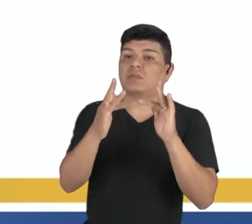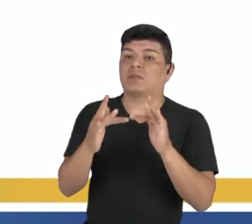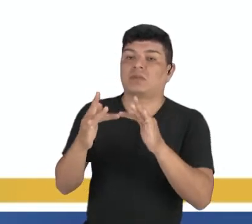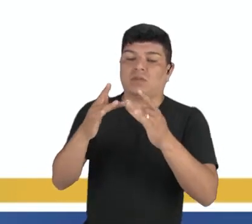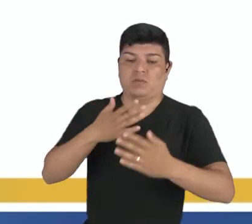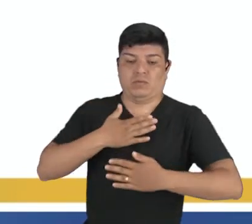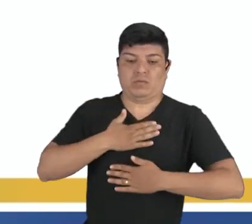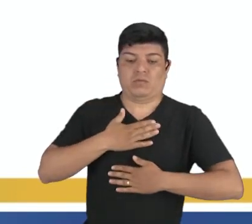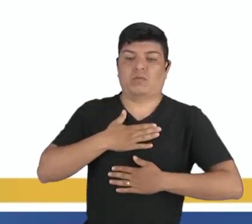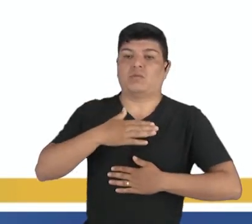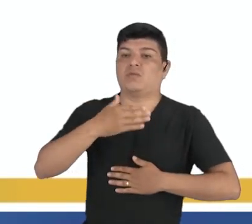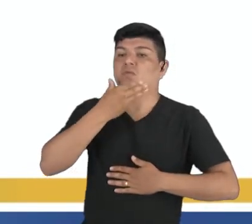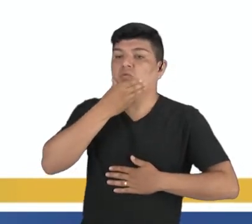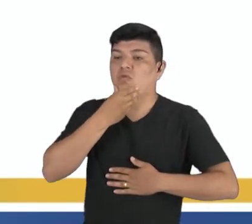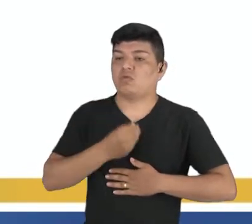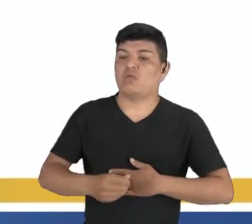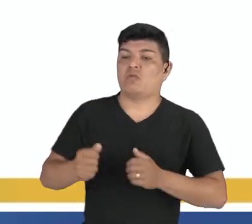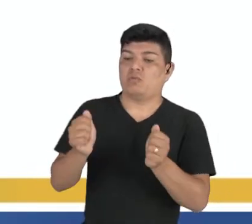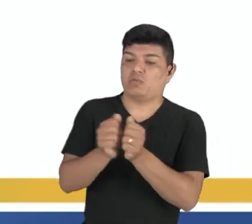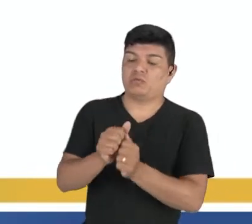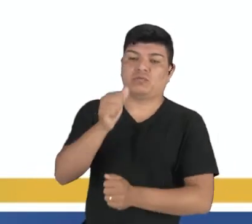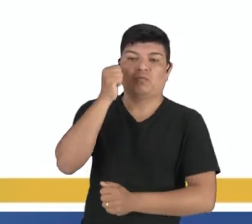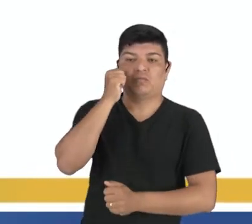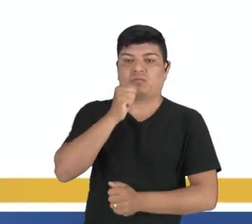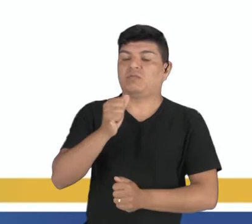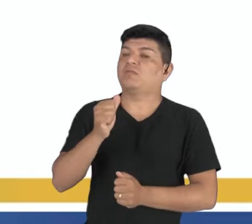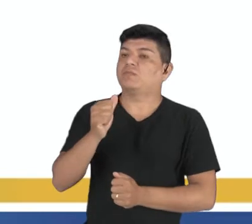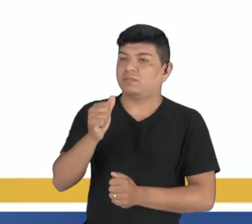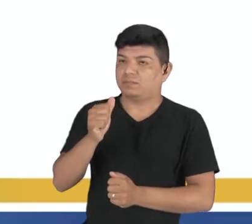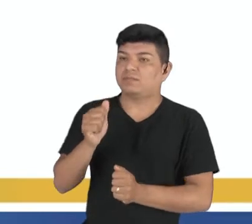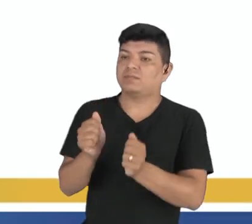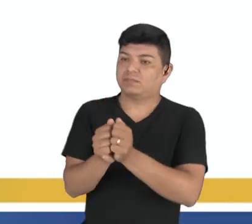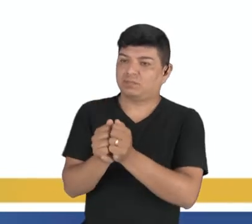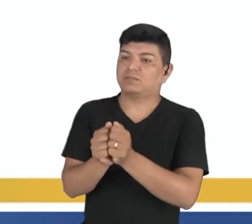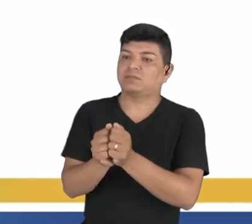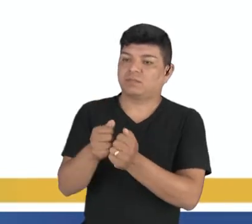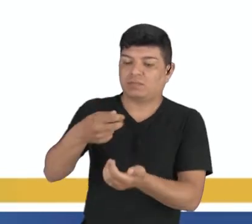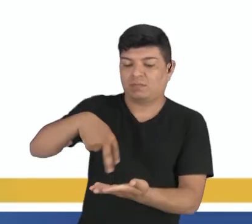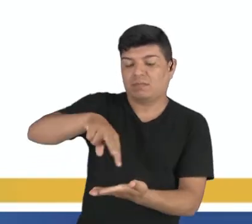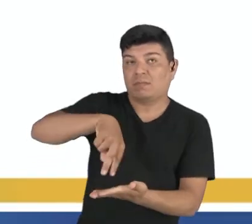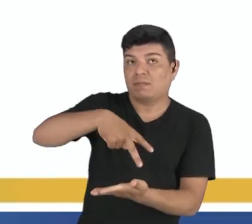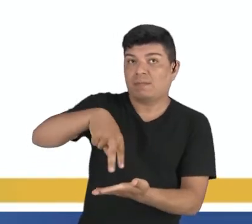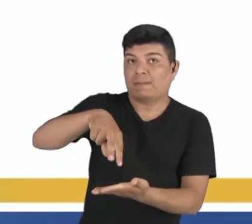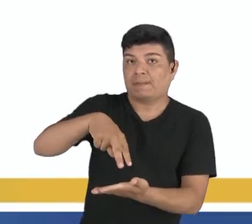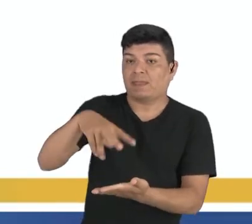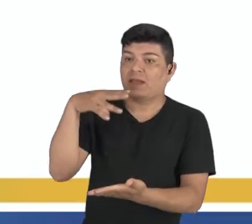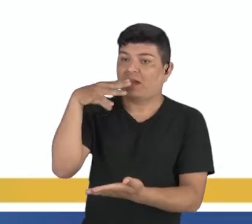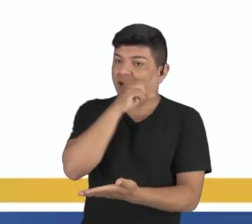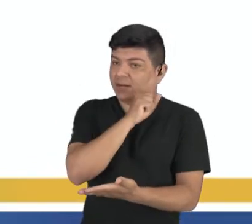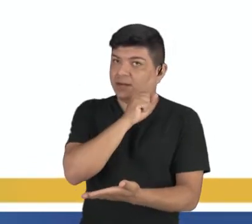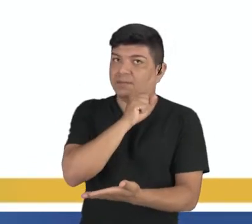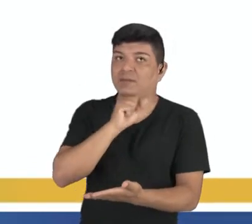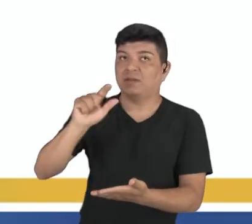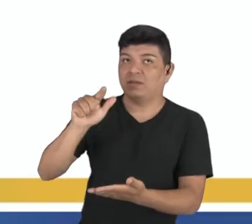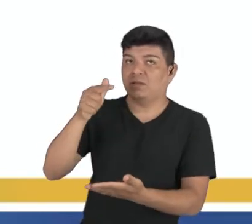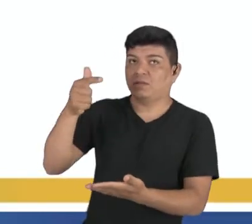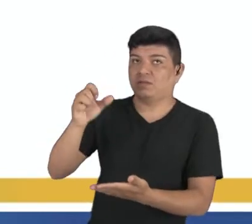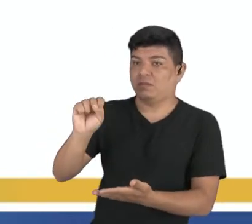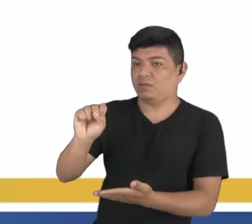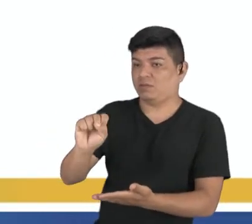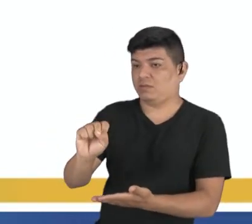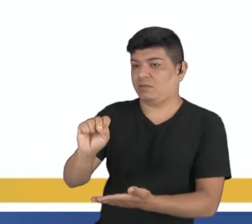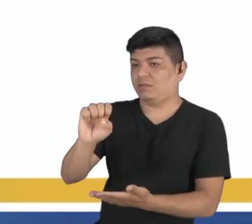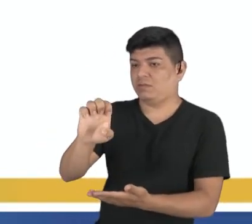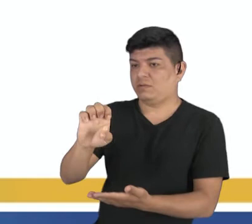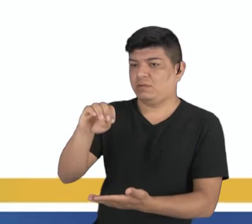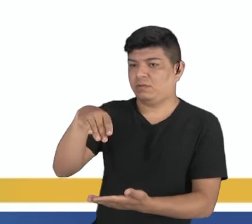do corpo do homem com o corpo da mulher. Ela é uma dança um pouquinho mais acelerada, enquanto o Zemba, que tem